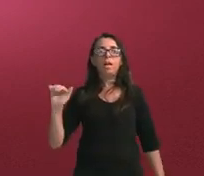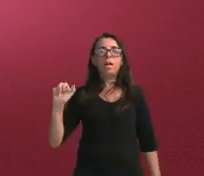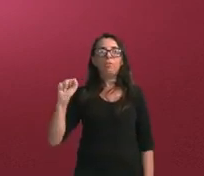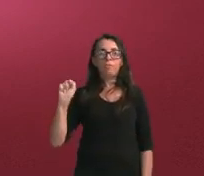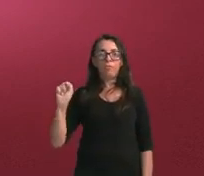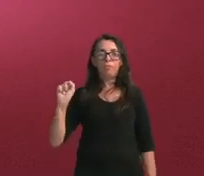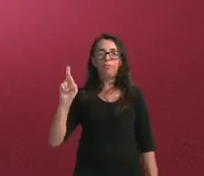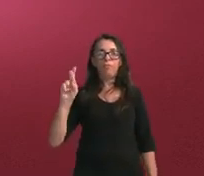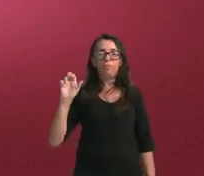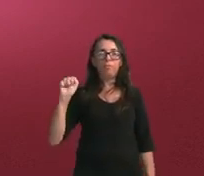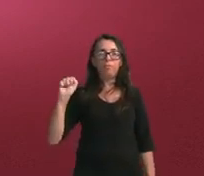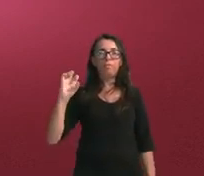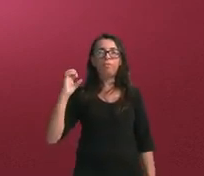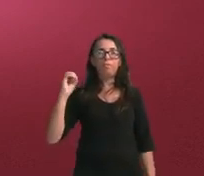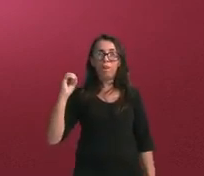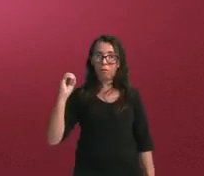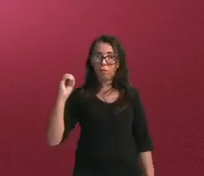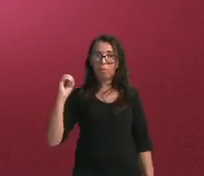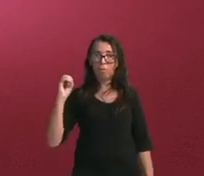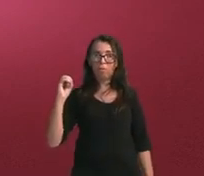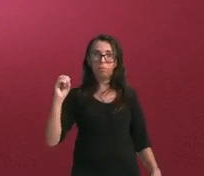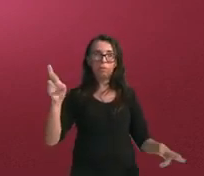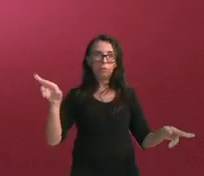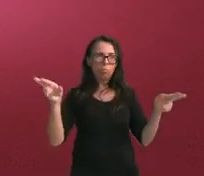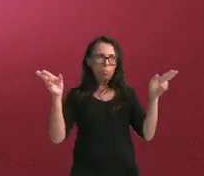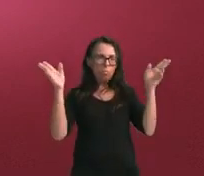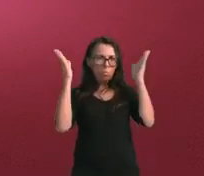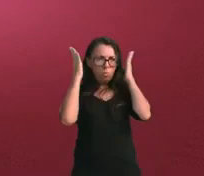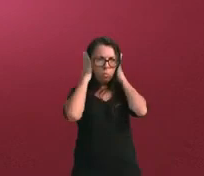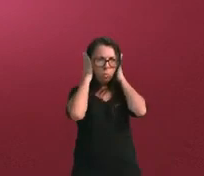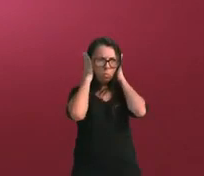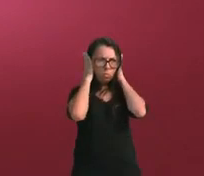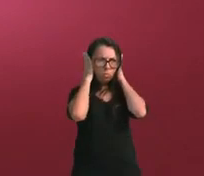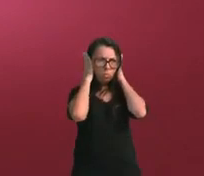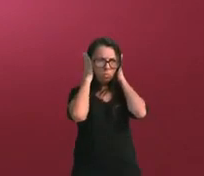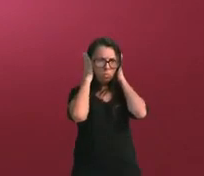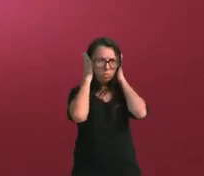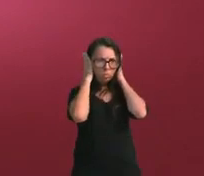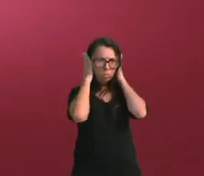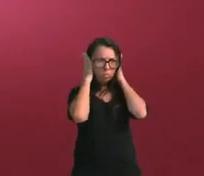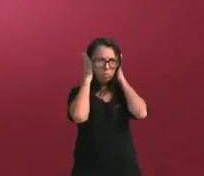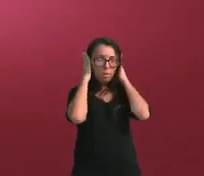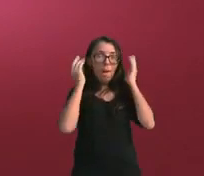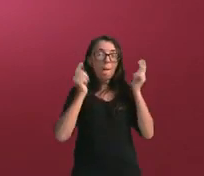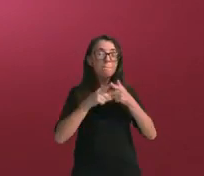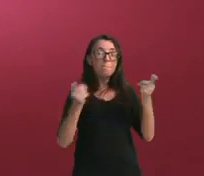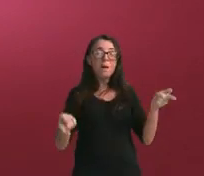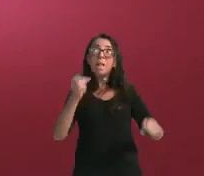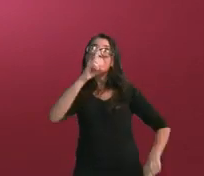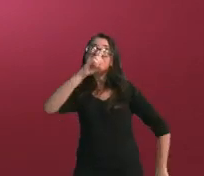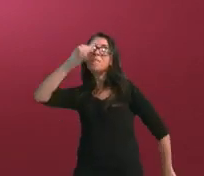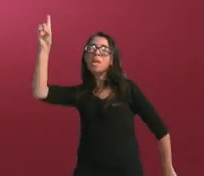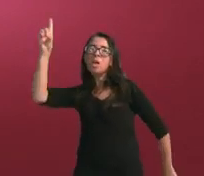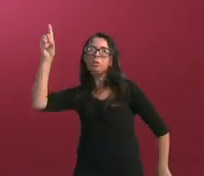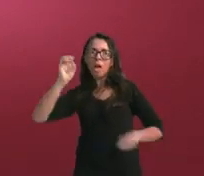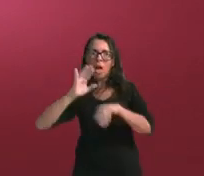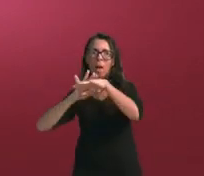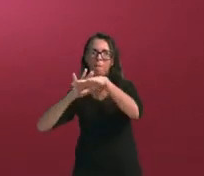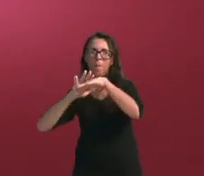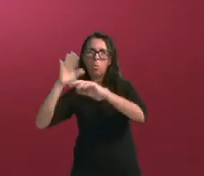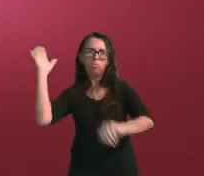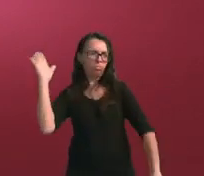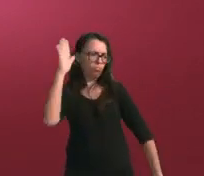vos ouvirá, e eu porei a minha mão sobre o Egito, e farei sair as minhas hostes,